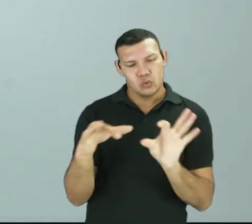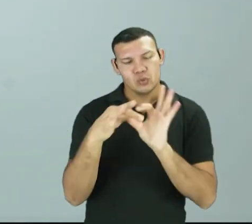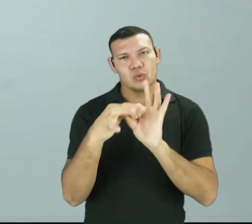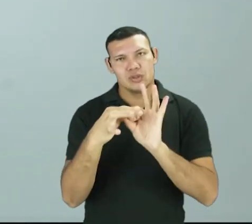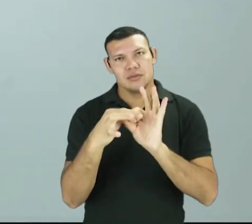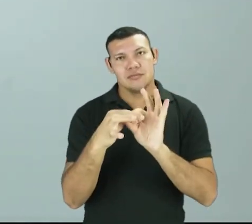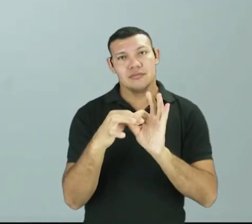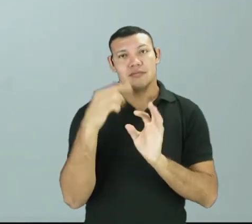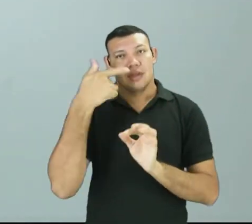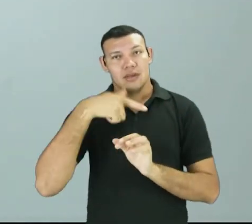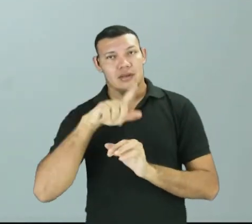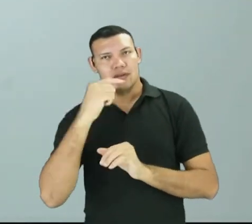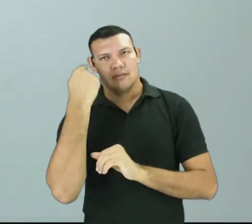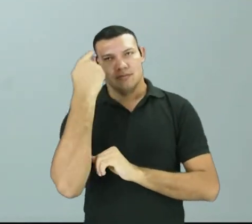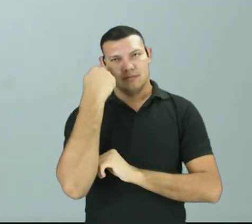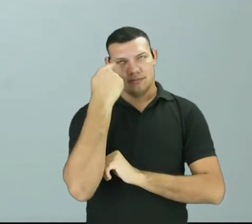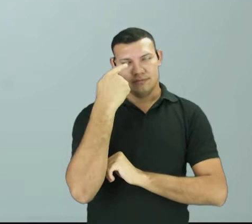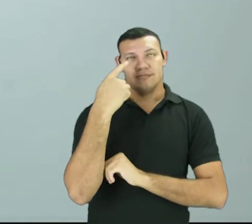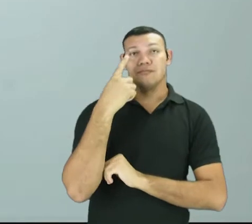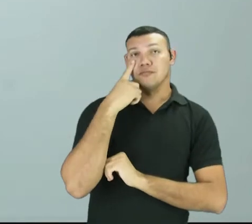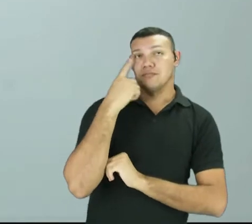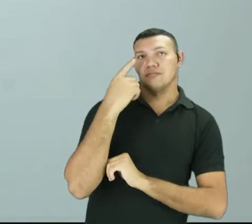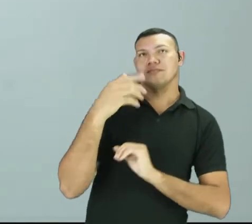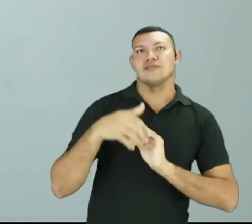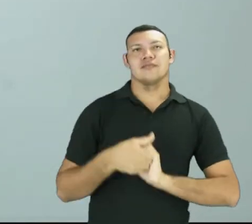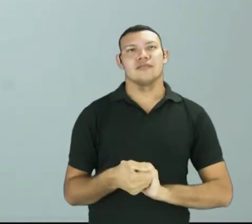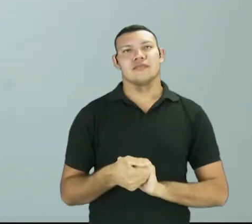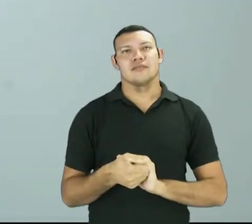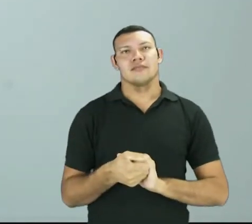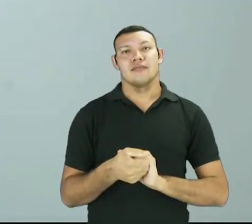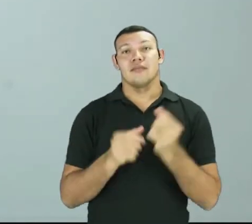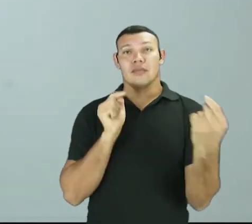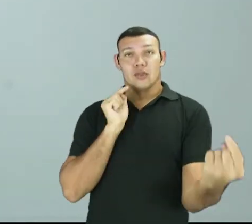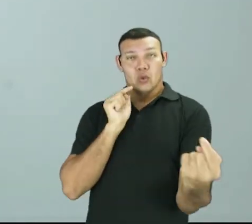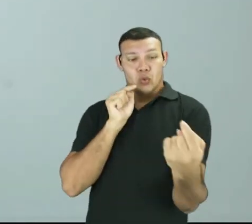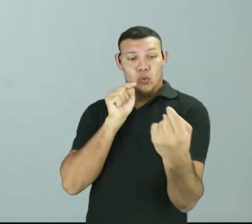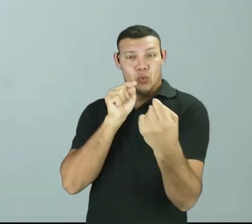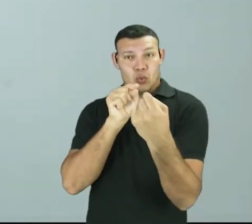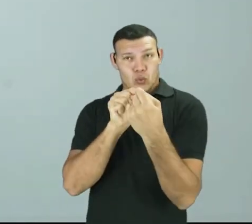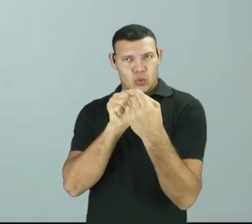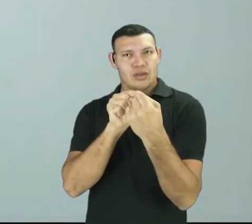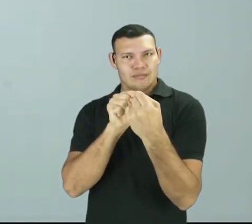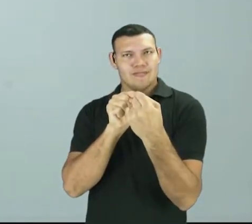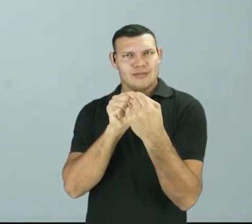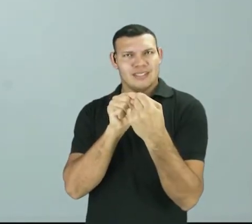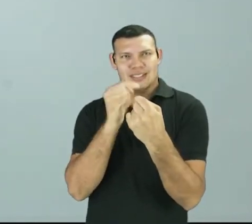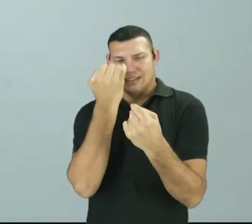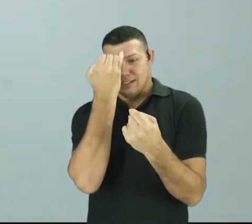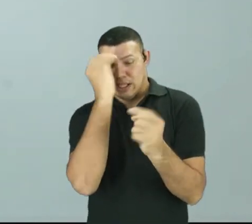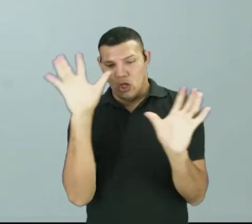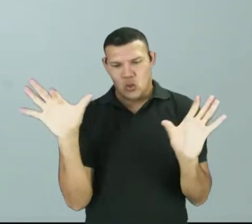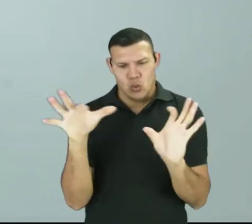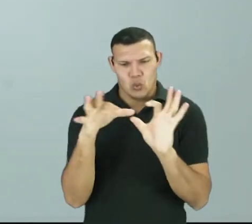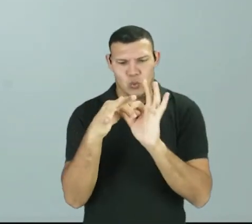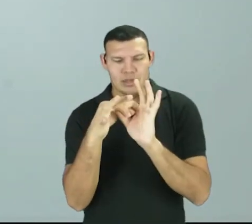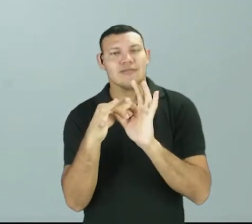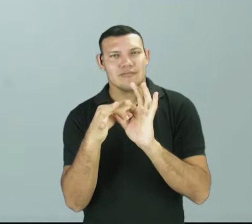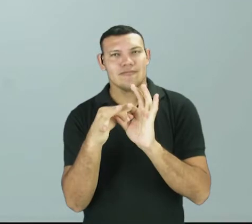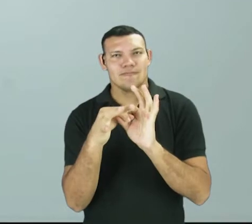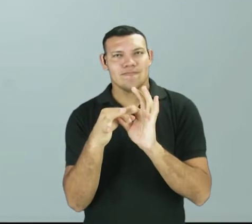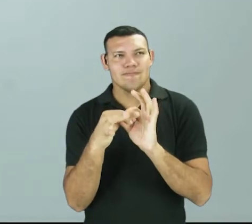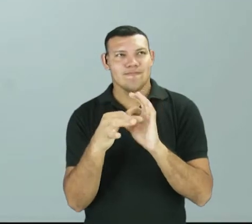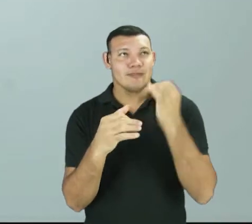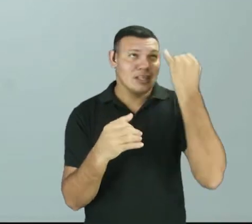espanhola, certo? Olha lá com a gente, ó. Estabelecer relações, ou seja, uma ideia que tem que se conectar à